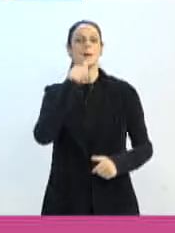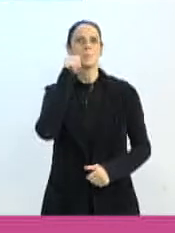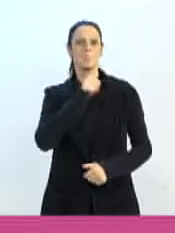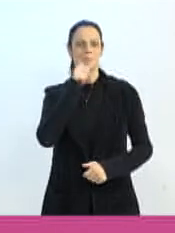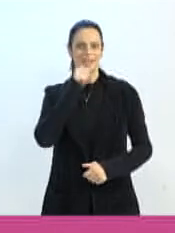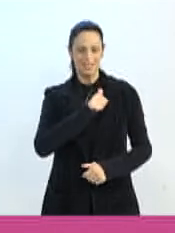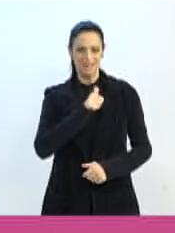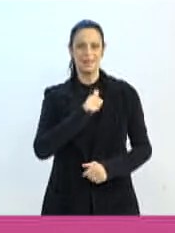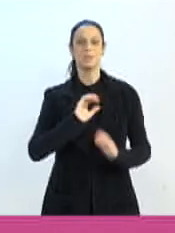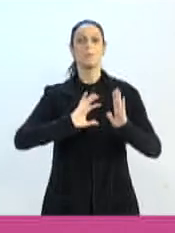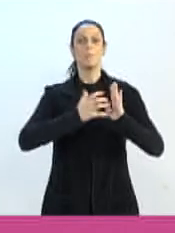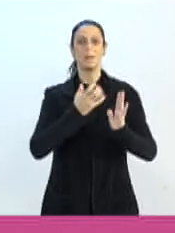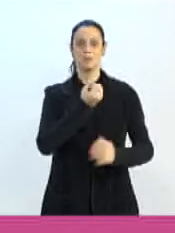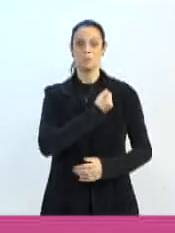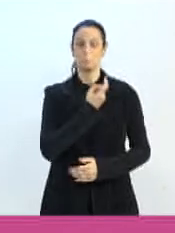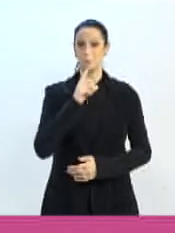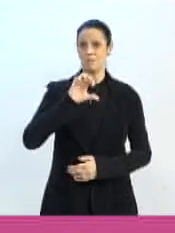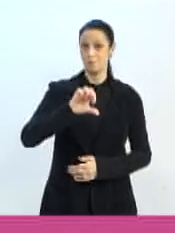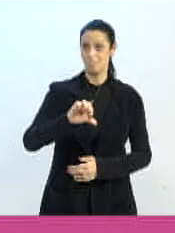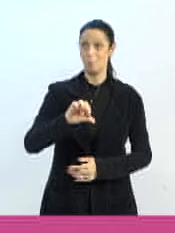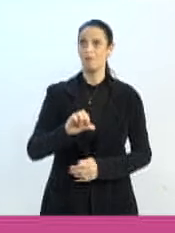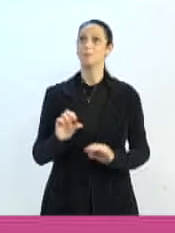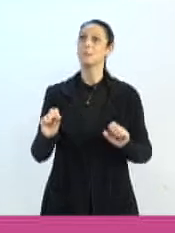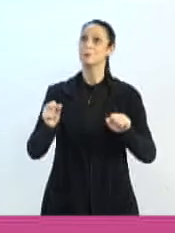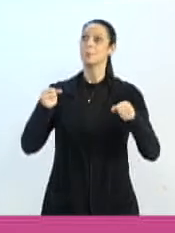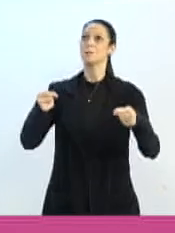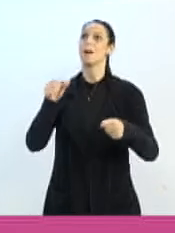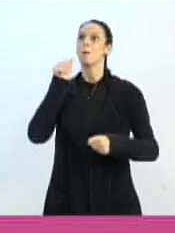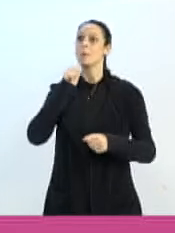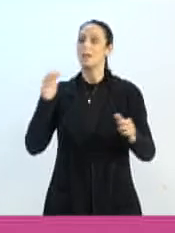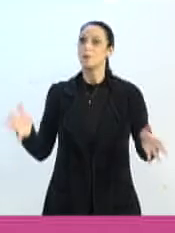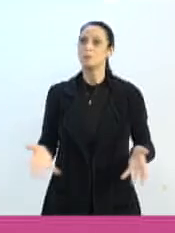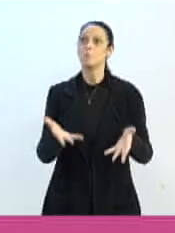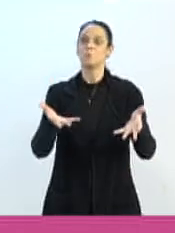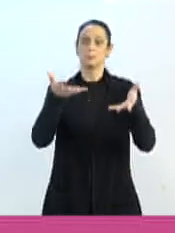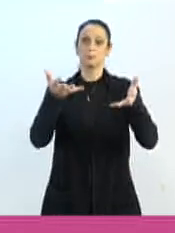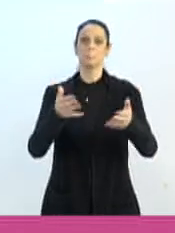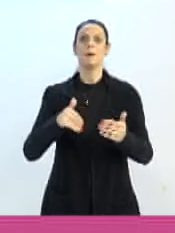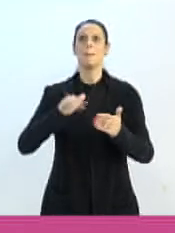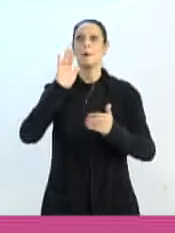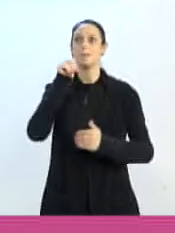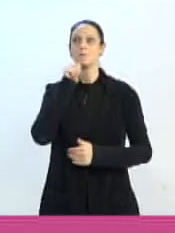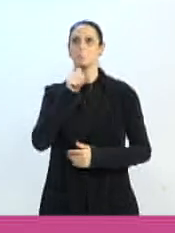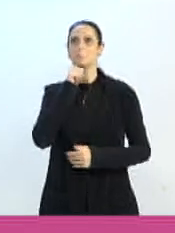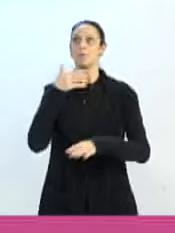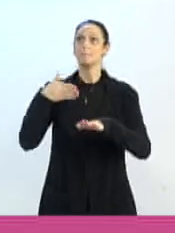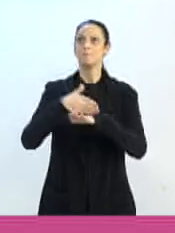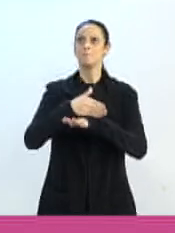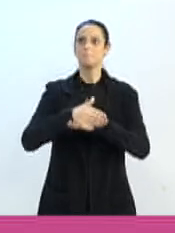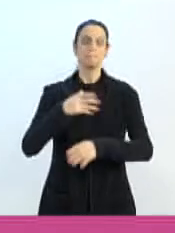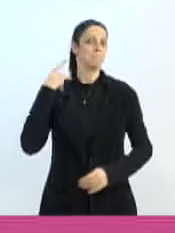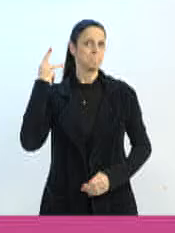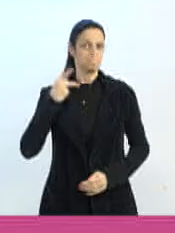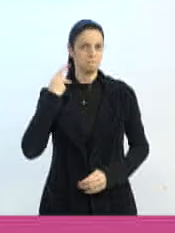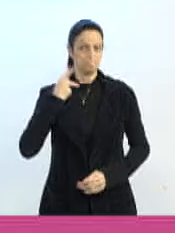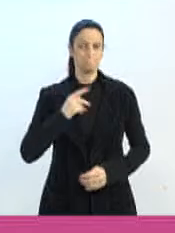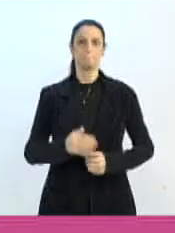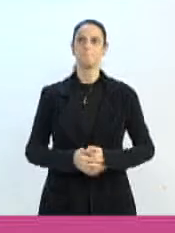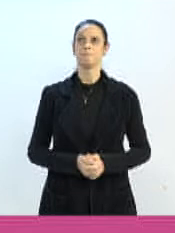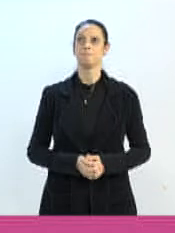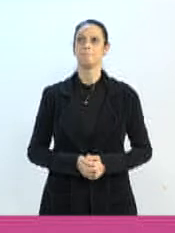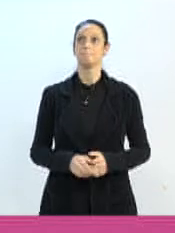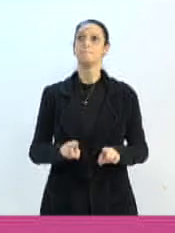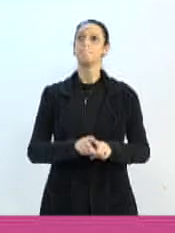com o fortalecimento da participação feminina por mais mulheres na política. Também quero